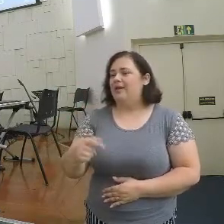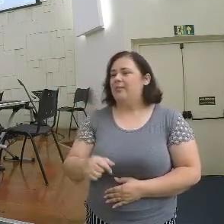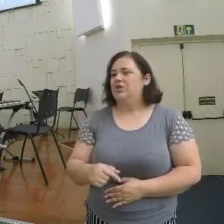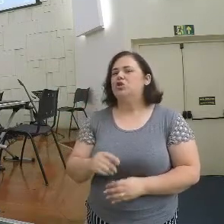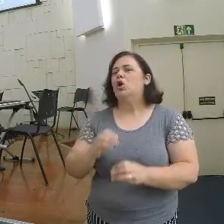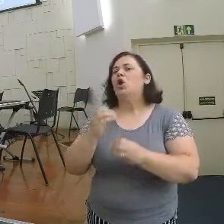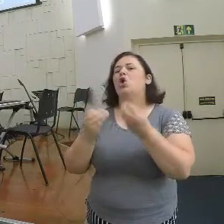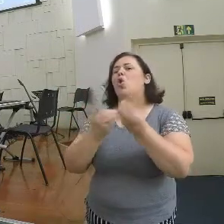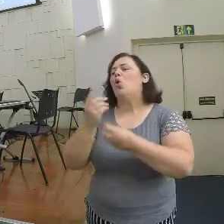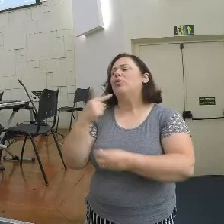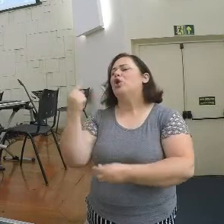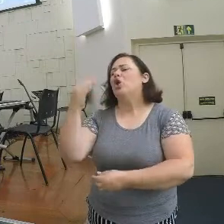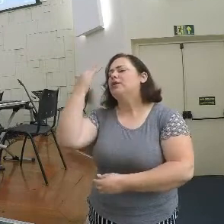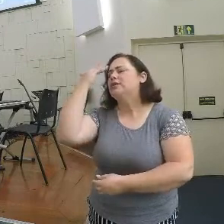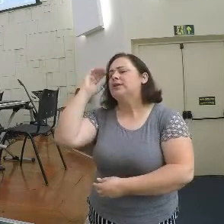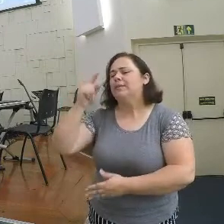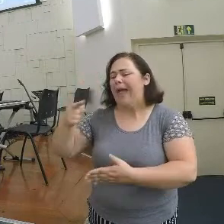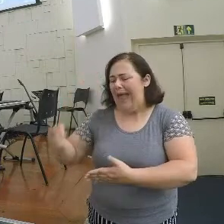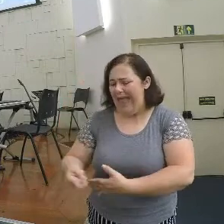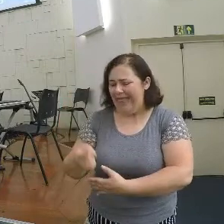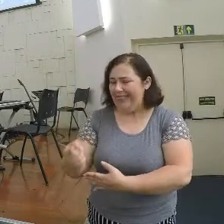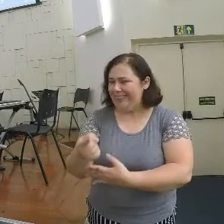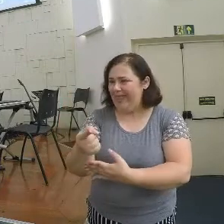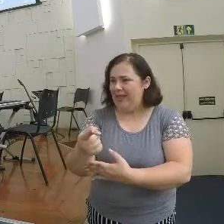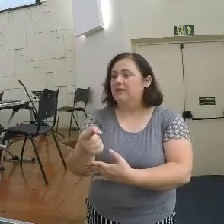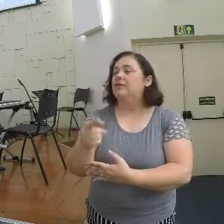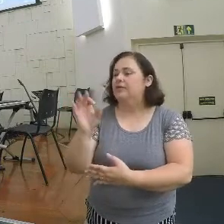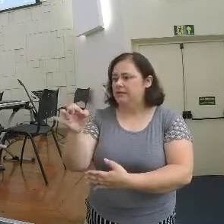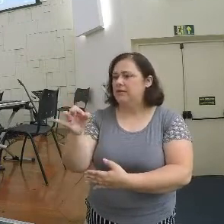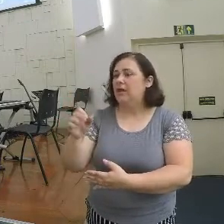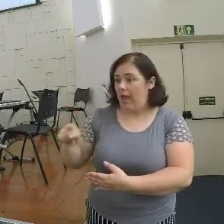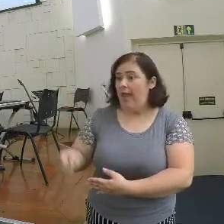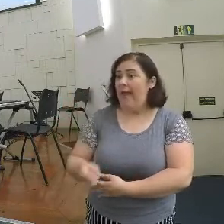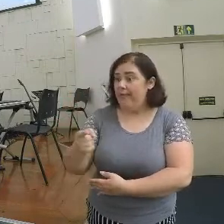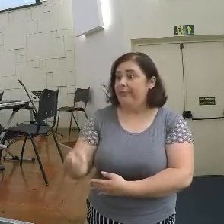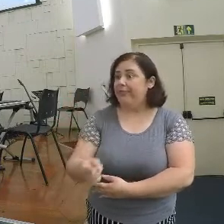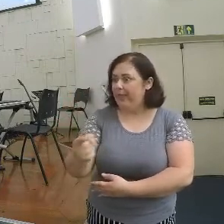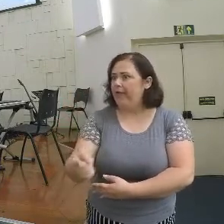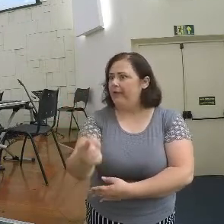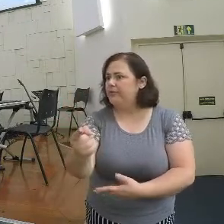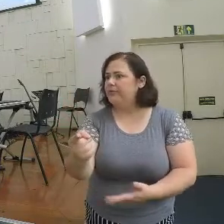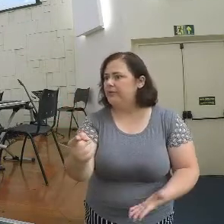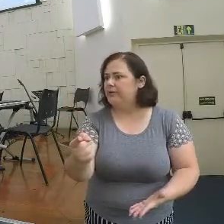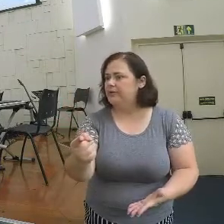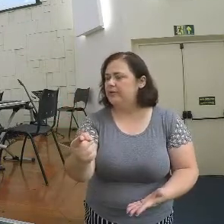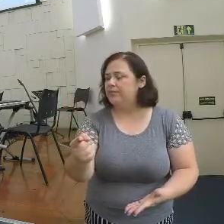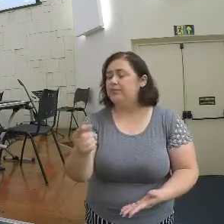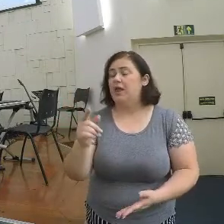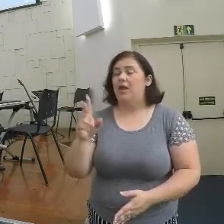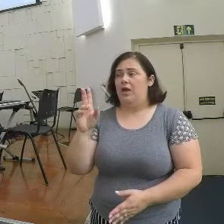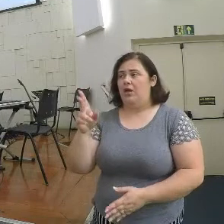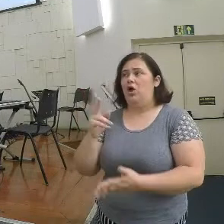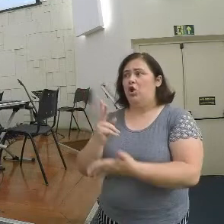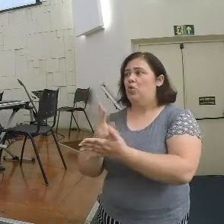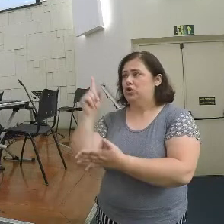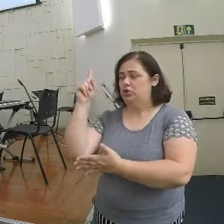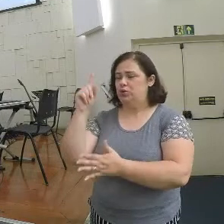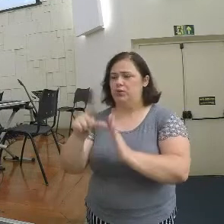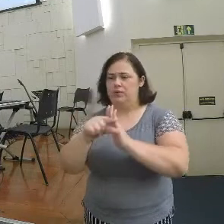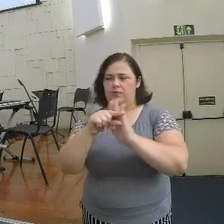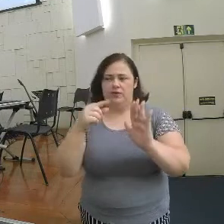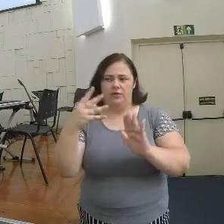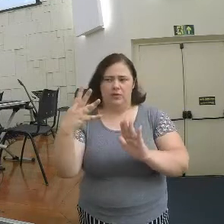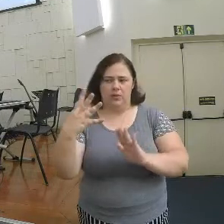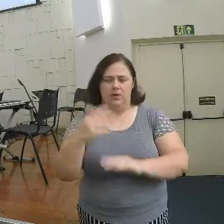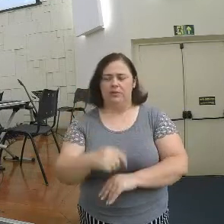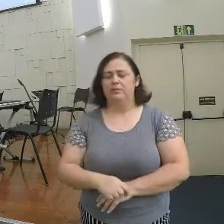por perpetuamente é isso mesmo, é eternamente. Continue, meu irmão, versículo 4. Considerai, pois, como era grande esse a quem Abraão,